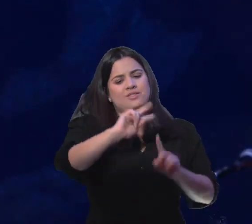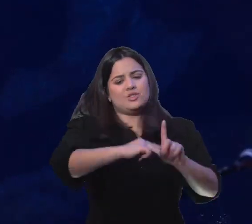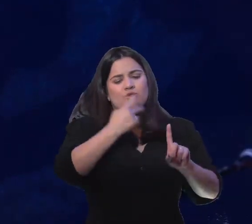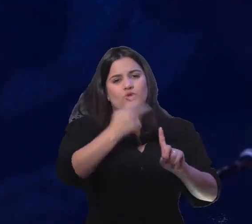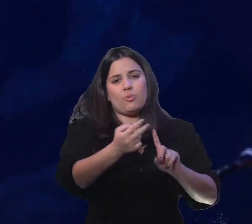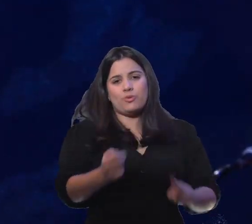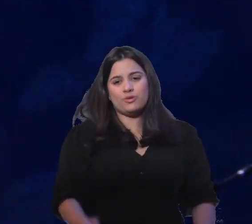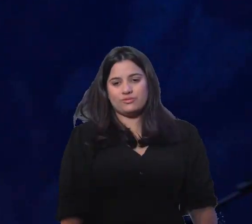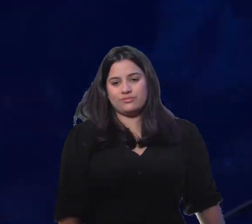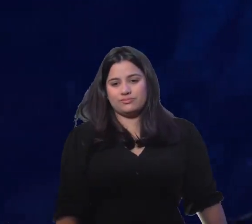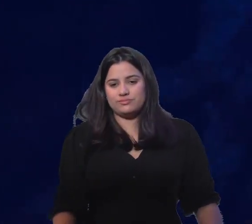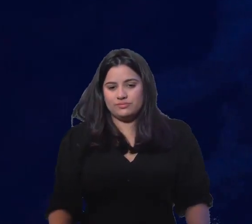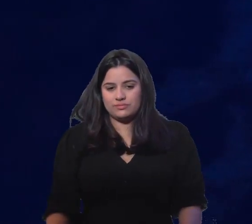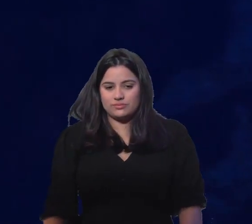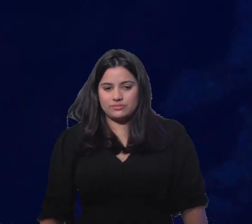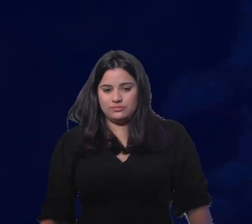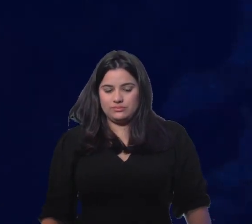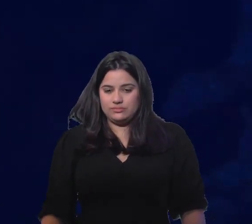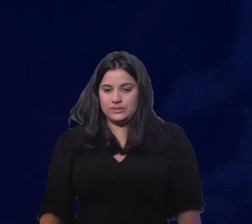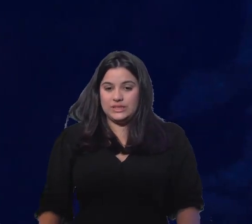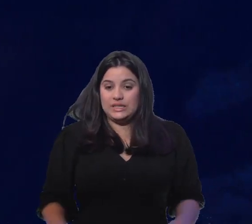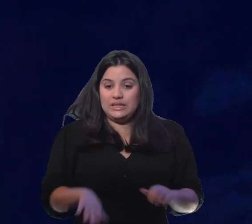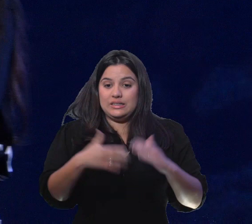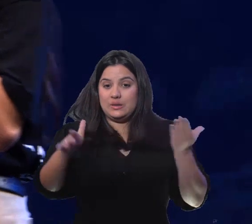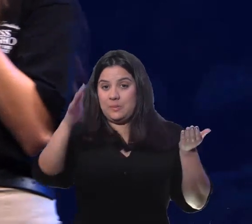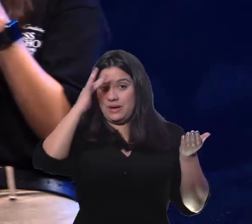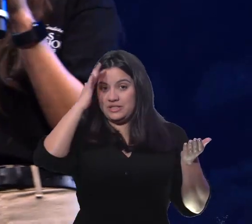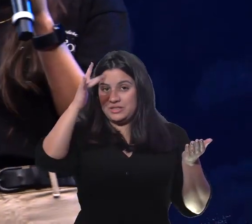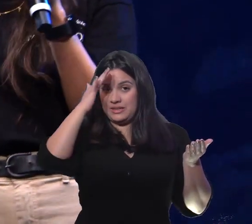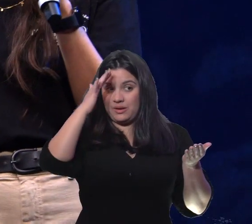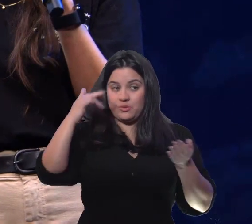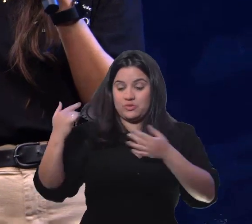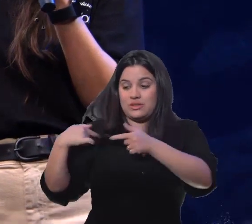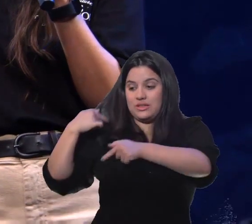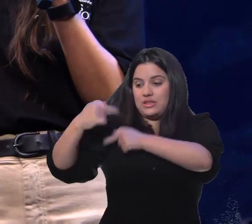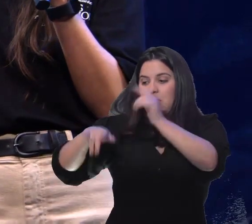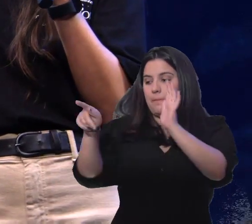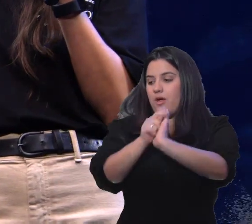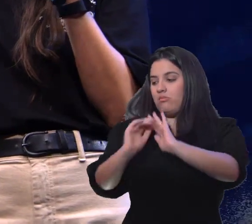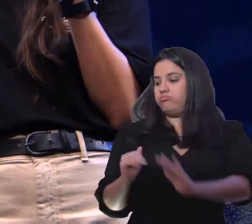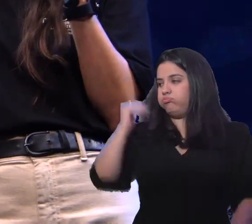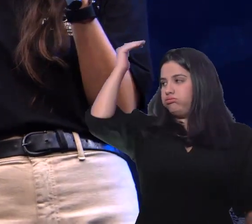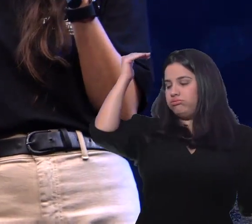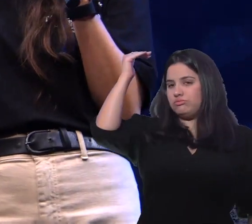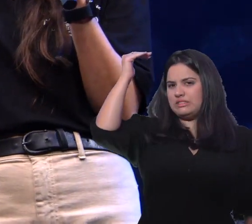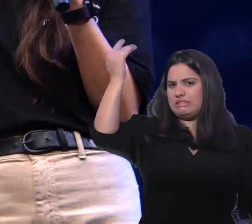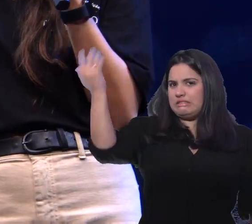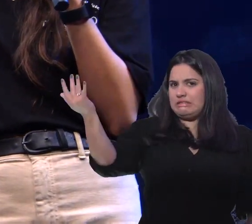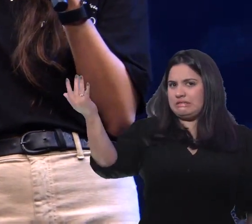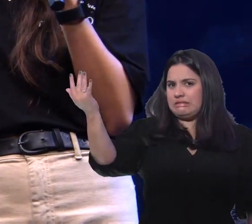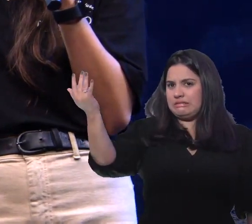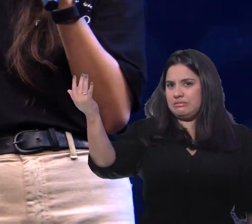tipo, da pessoa mais alta que você conhece, talvez. Então, imagina aquele povo indo lá fazer o reconhecimento.